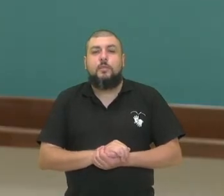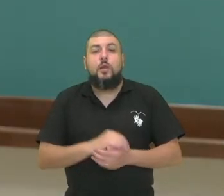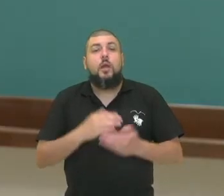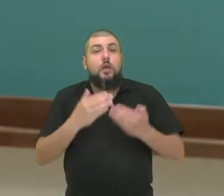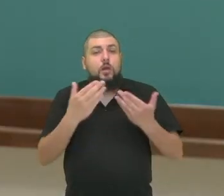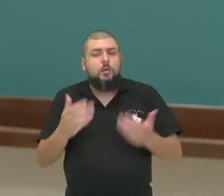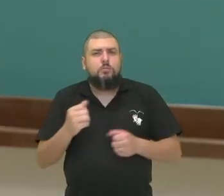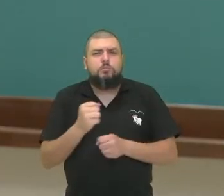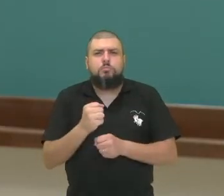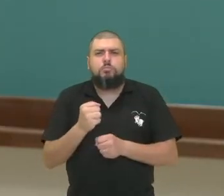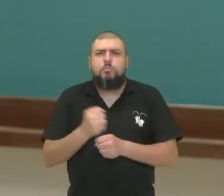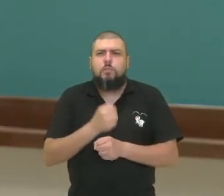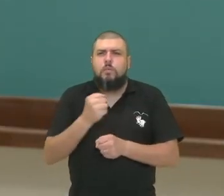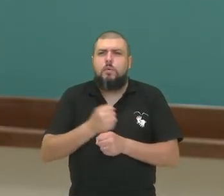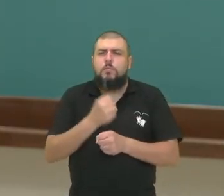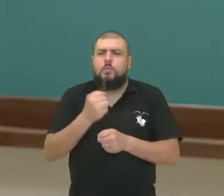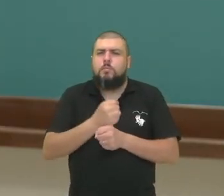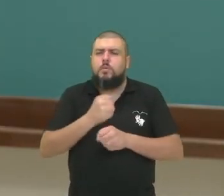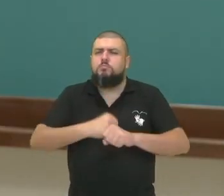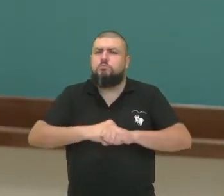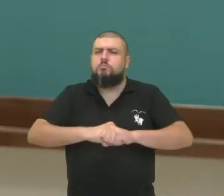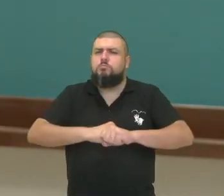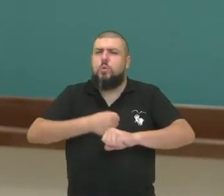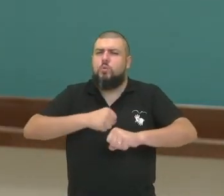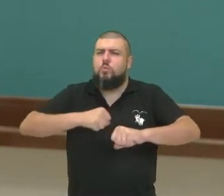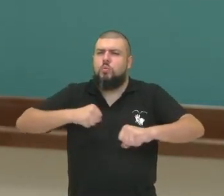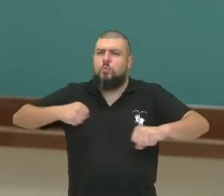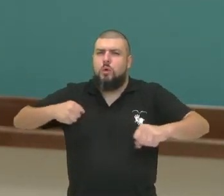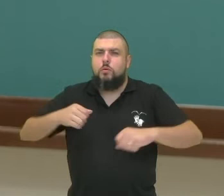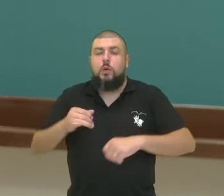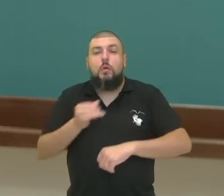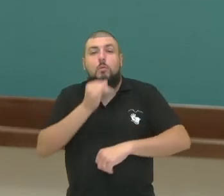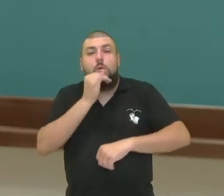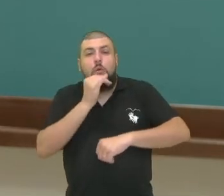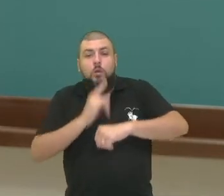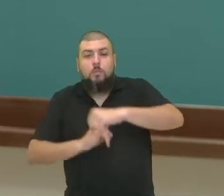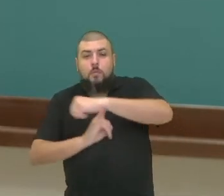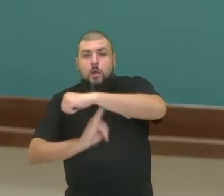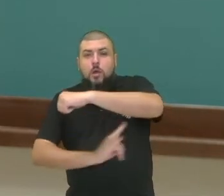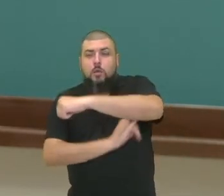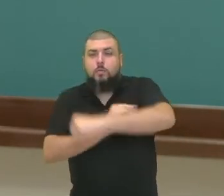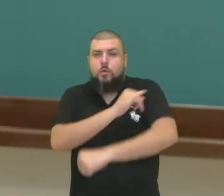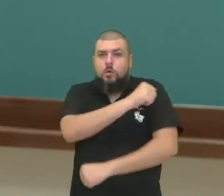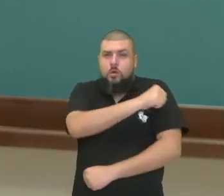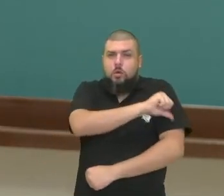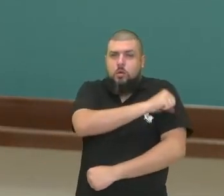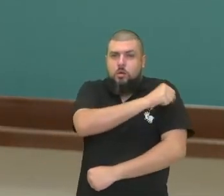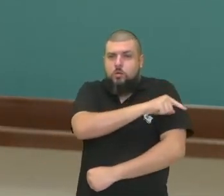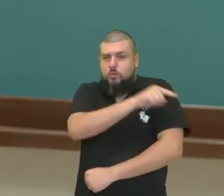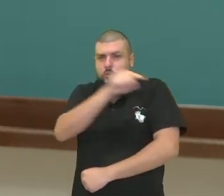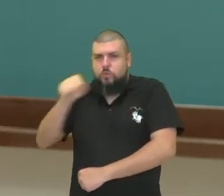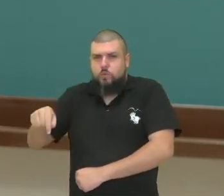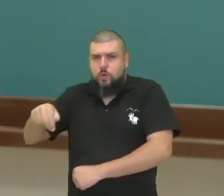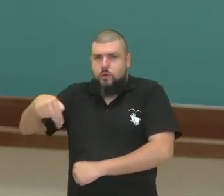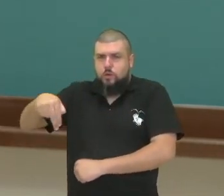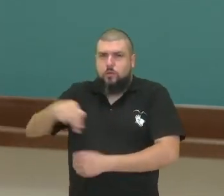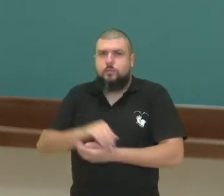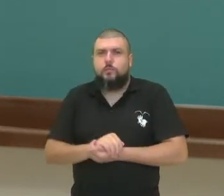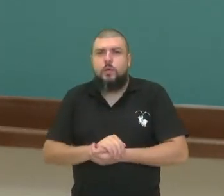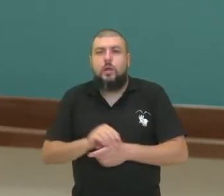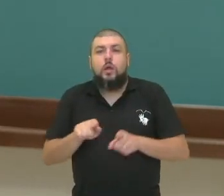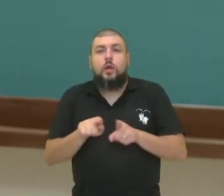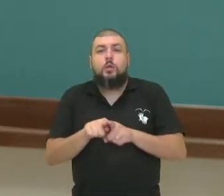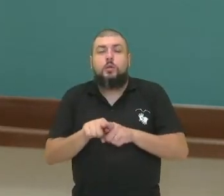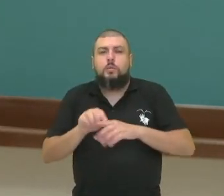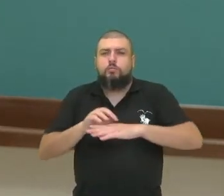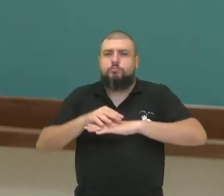aqui também. Então, durante esse período, foram construídas grandes obras, como a Ponte Rio-Niterói, que a gente já visualizou, a usina hidrelétrica de Itaipu e